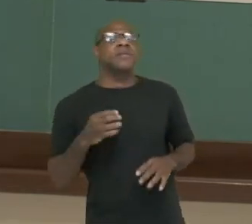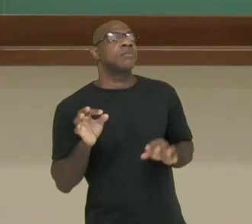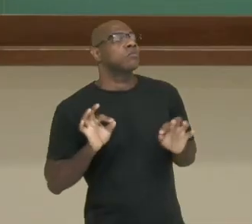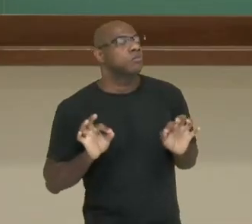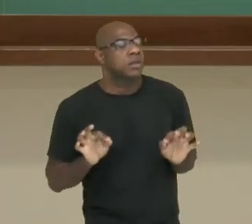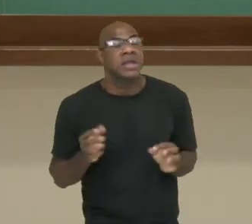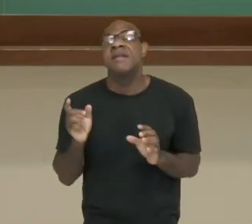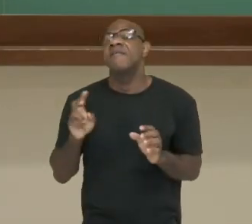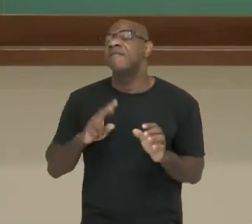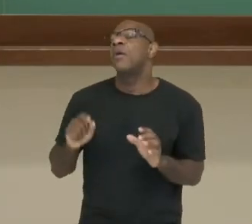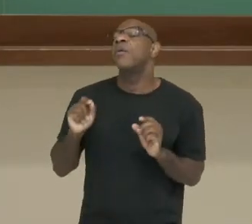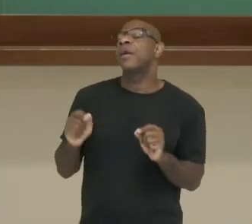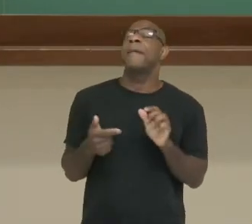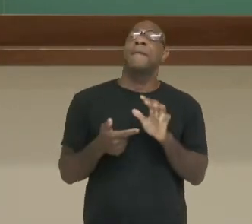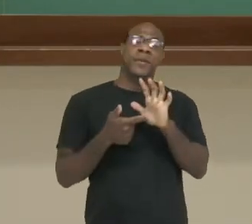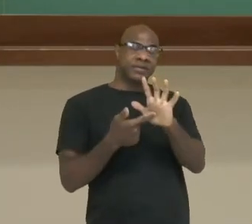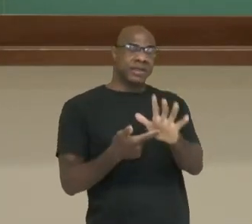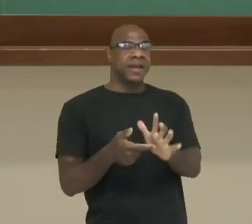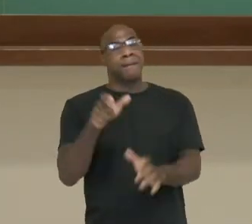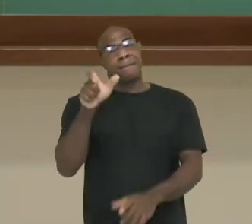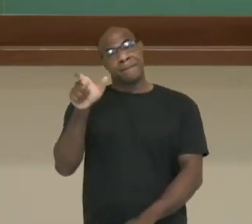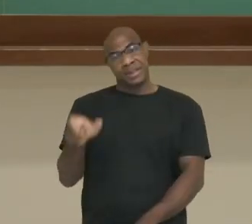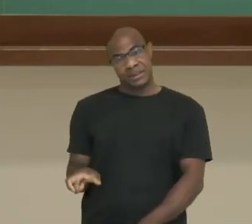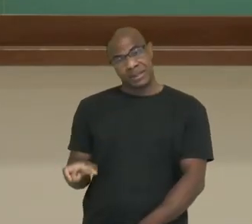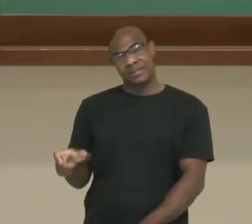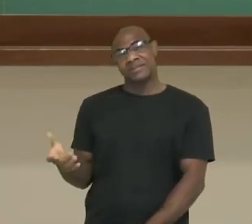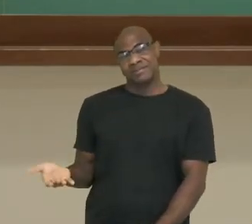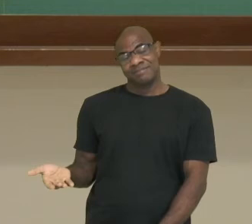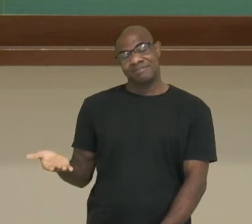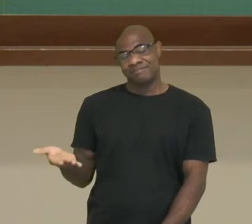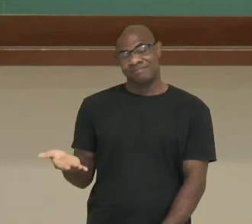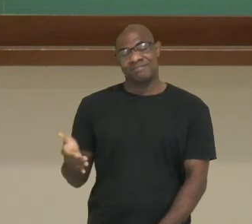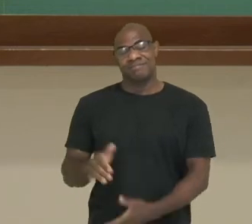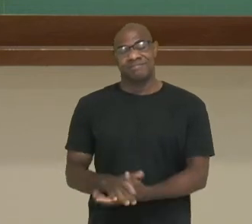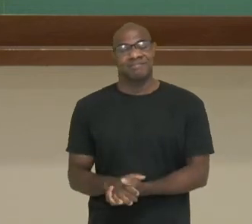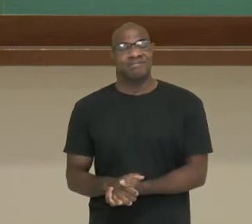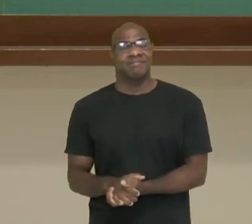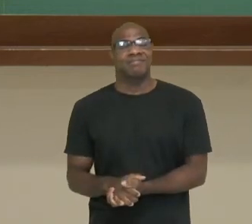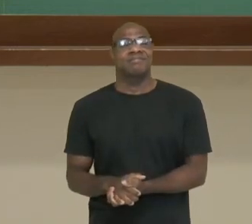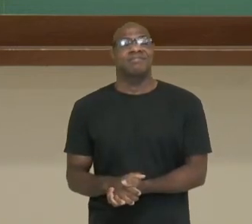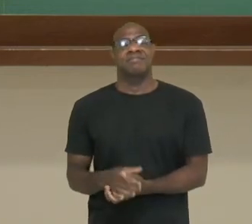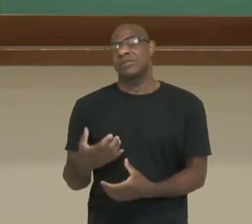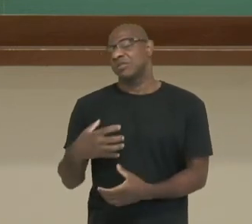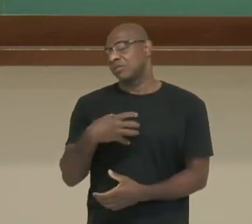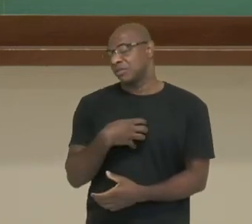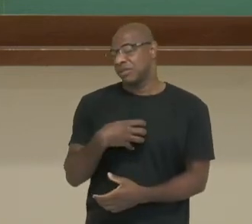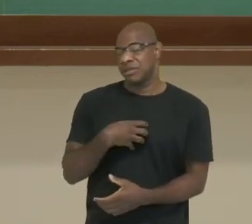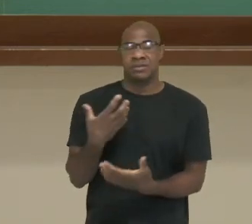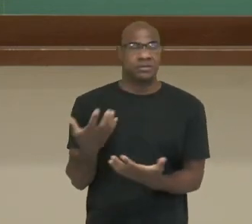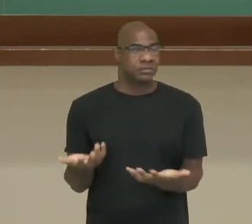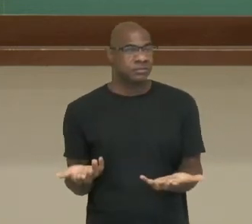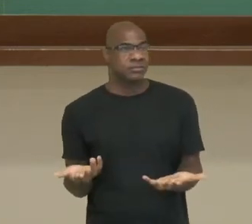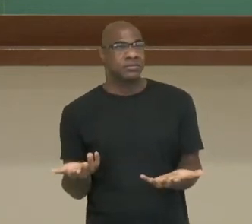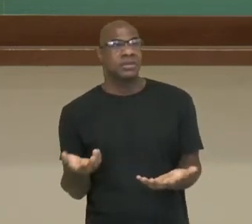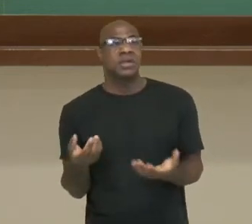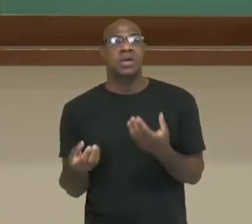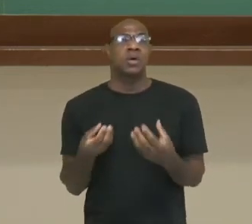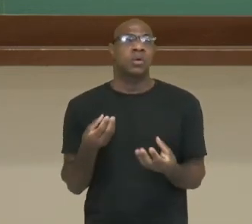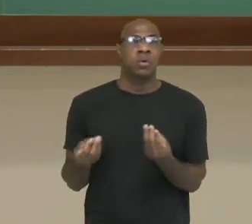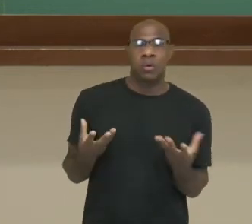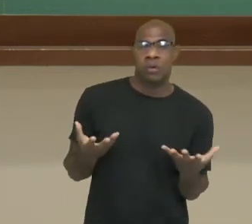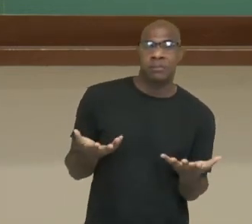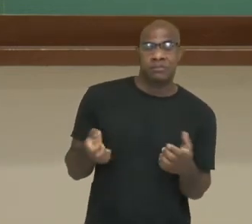vai mostrar essa personagem, ele vai, né, de diversas maneiras, com seus gestos, vai mostrar com a questão do figurino,